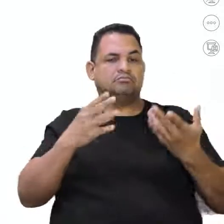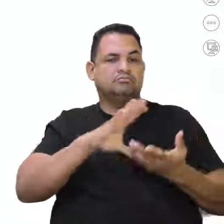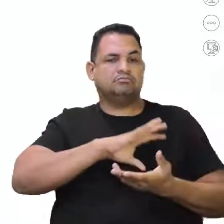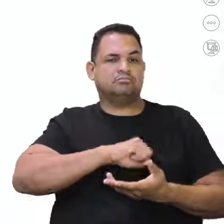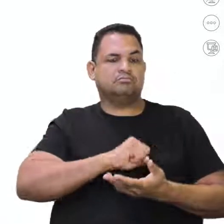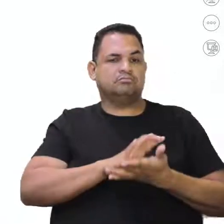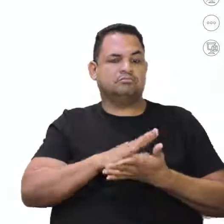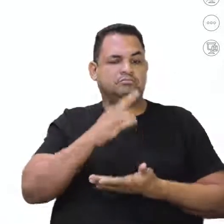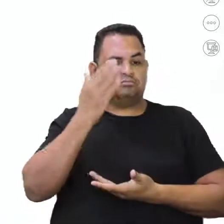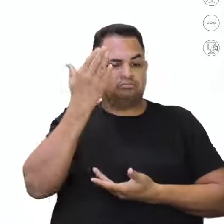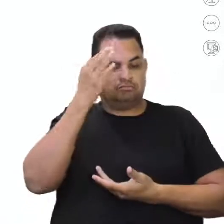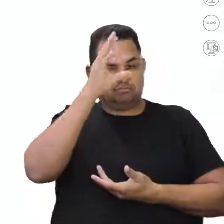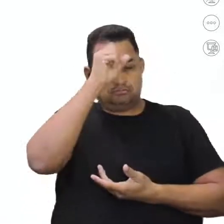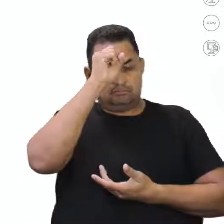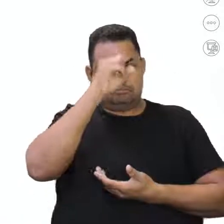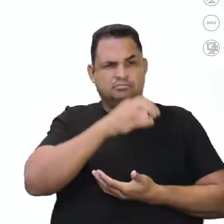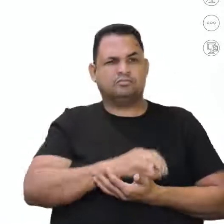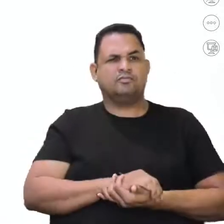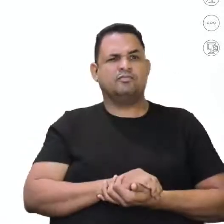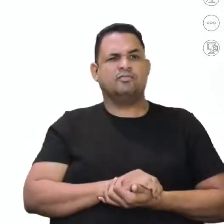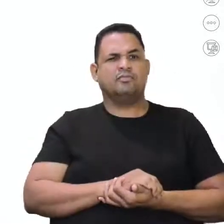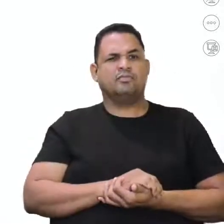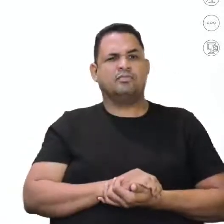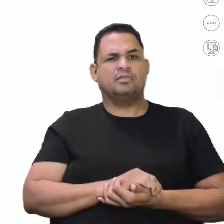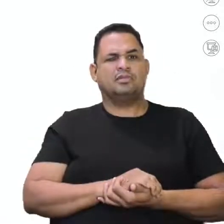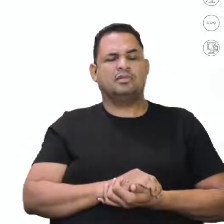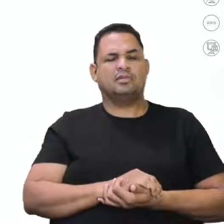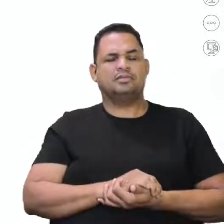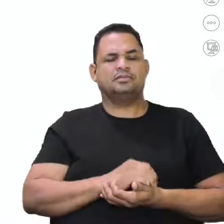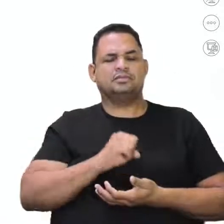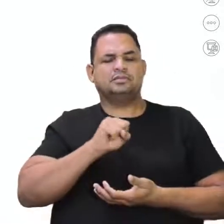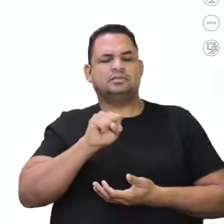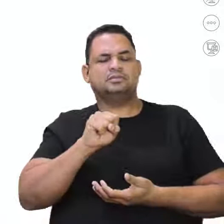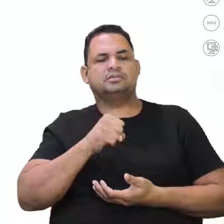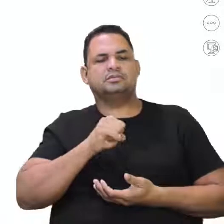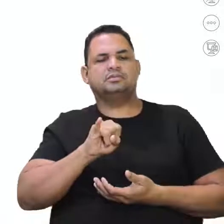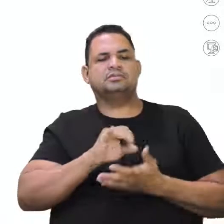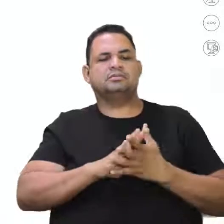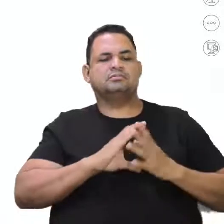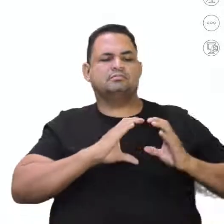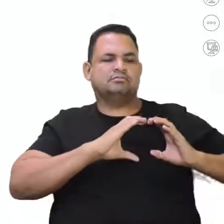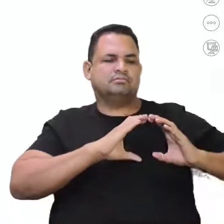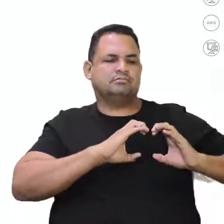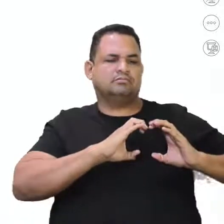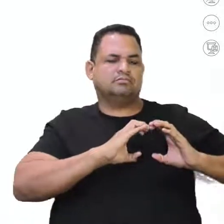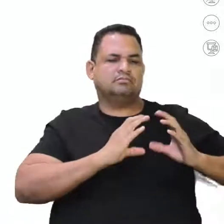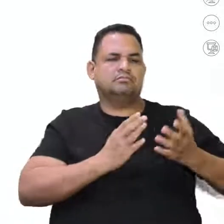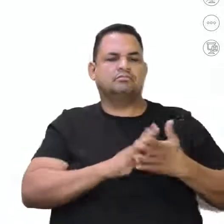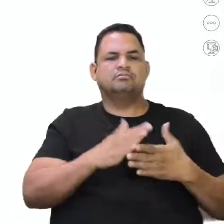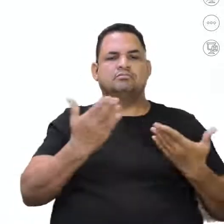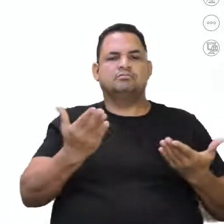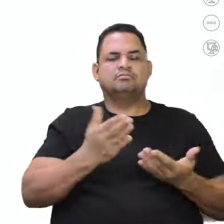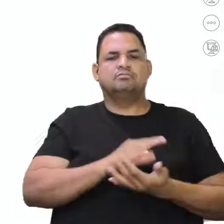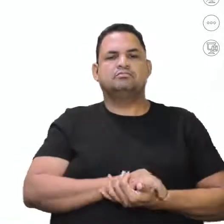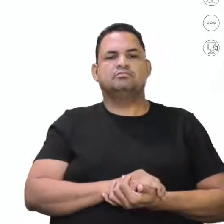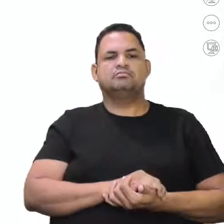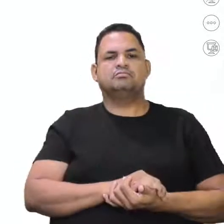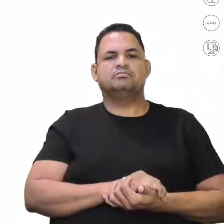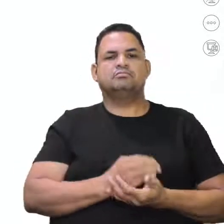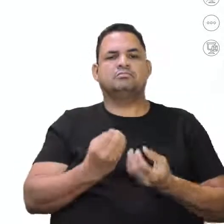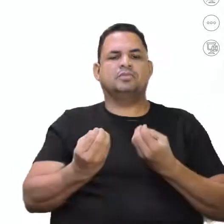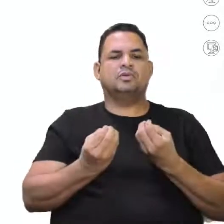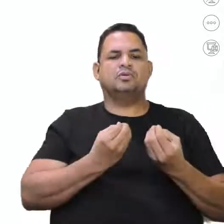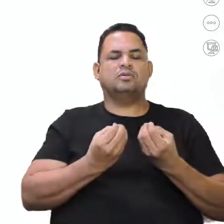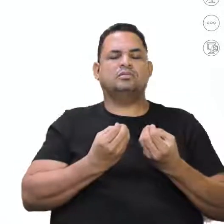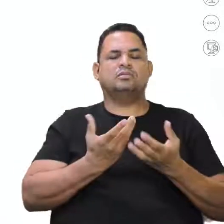vocês aprenderam a expressão fall in love, que é se apaixonar. Então imagina que é alguma coisa envolvendo a paixão. É